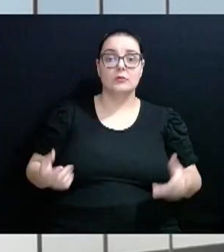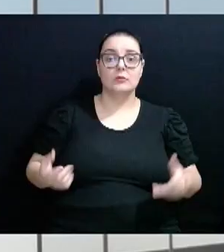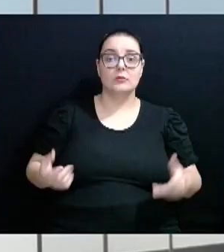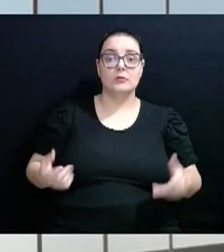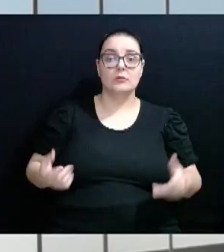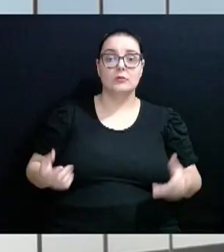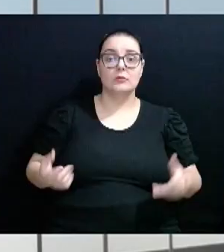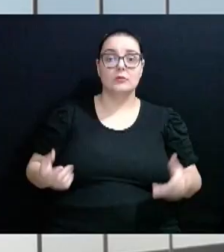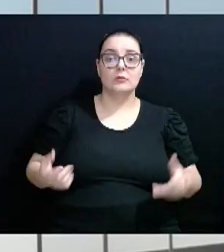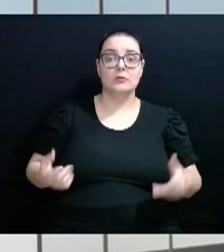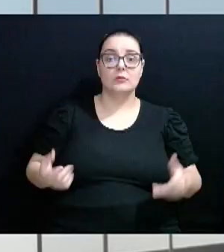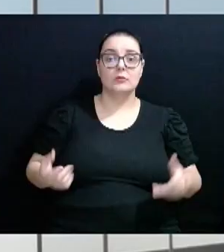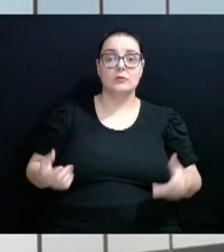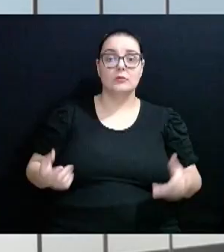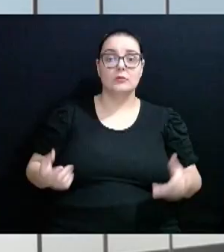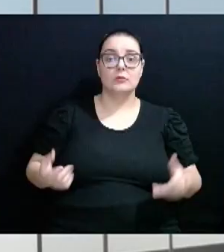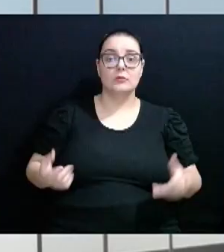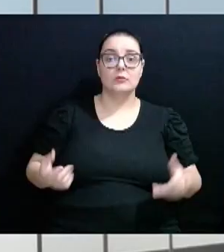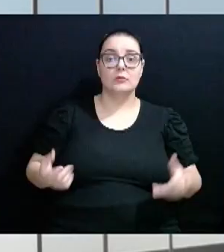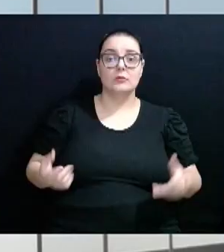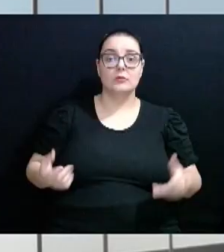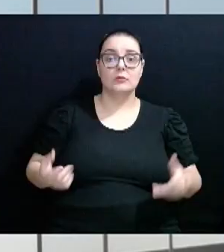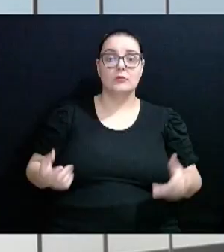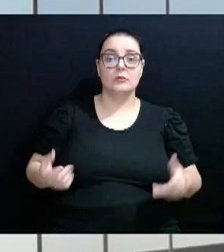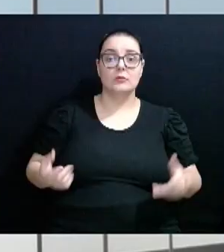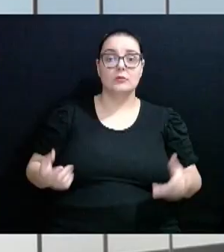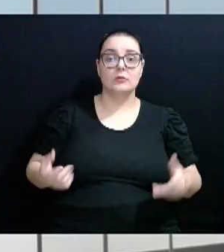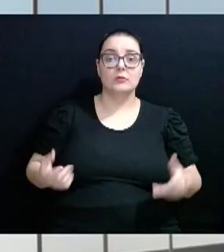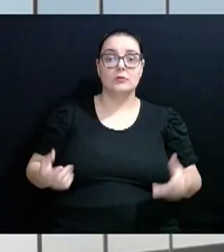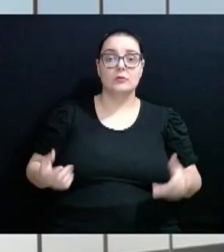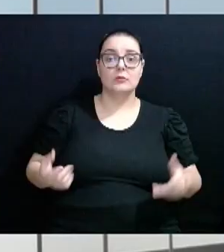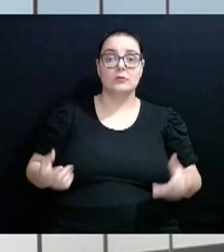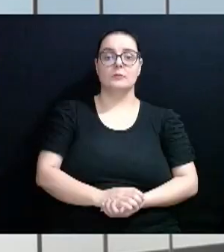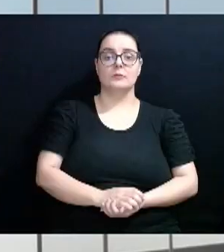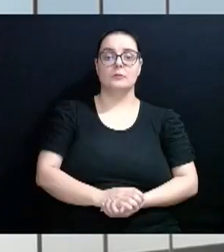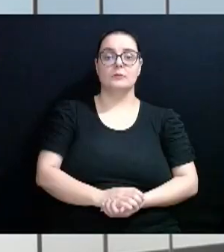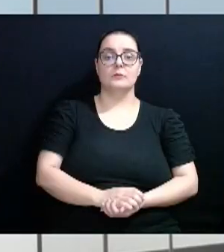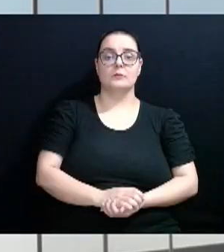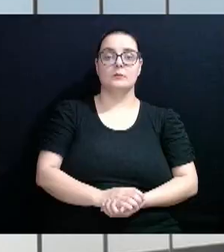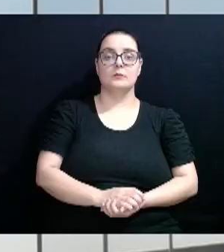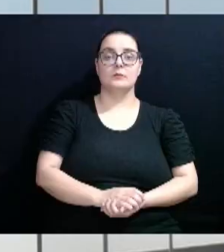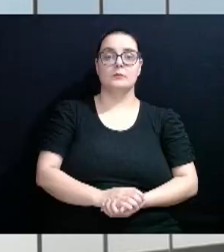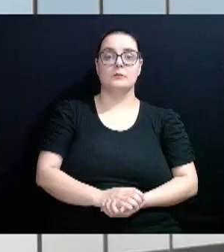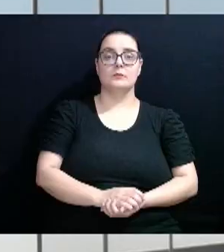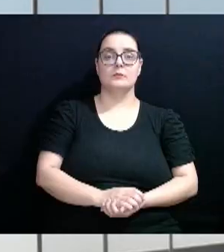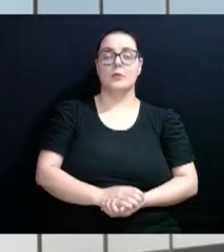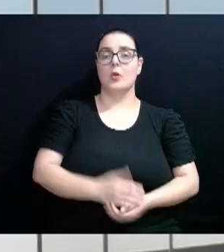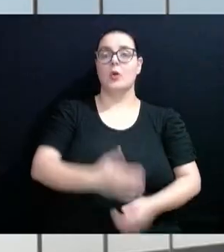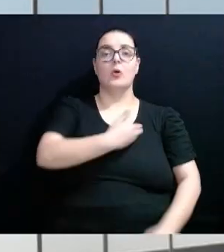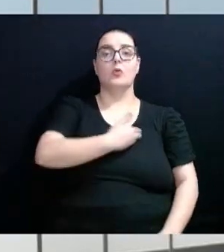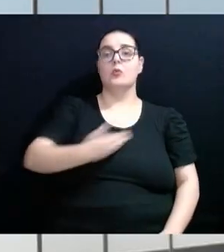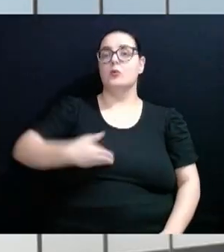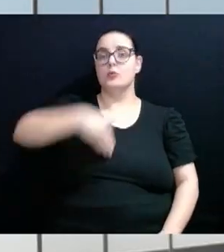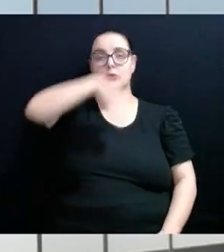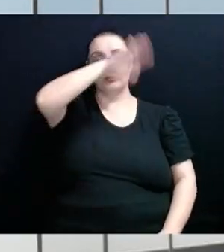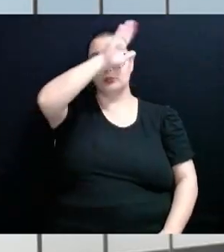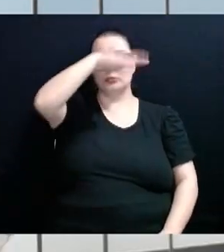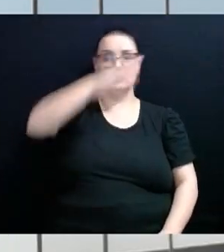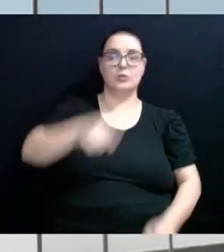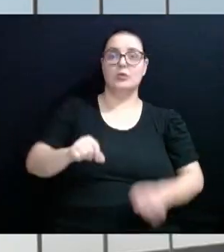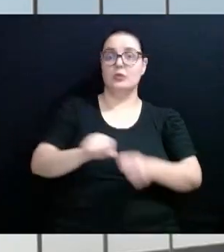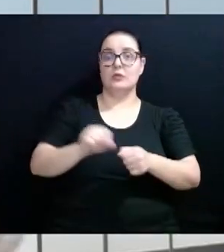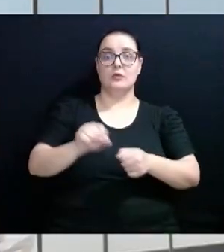O presidente Lula não tem o poder do presidente Trump de, num ato, né, e fazer aquela